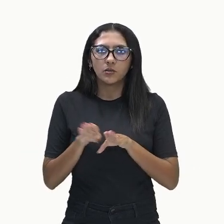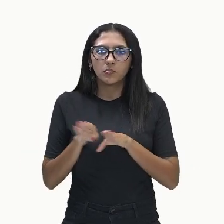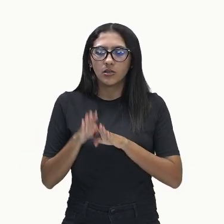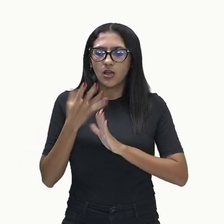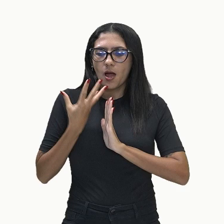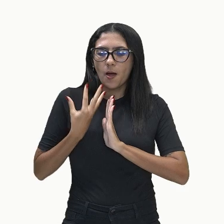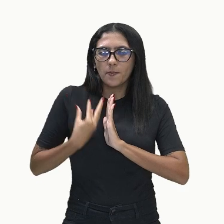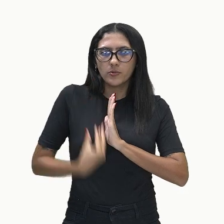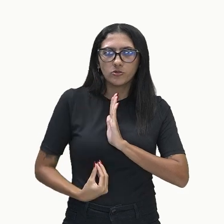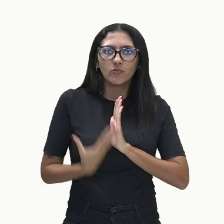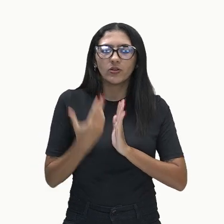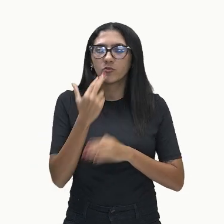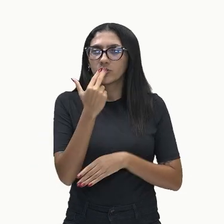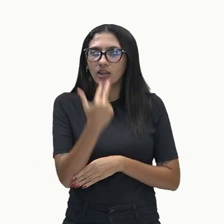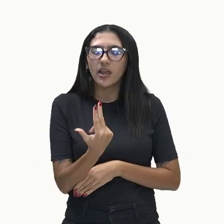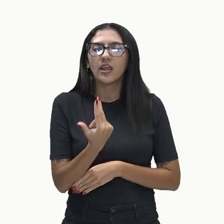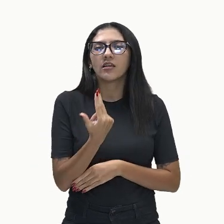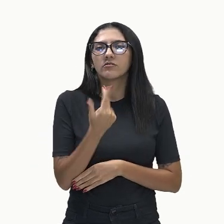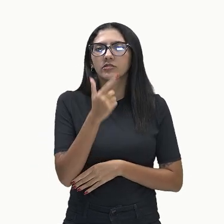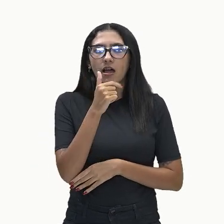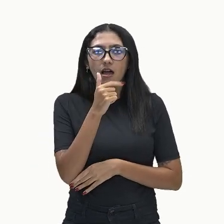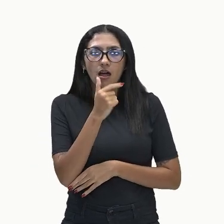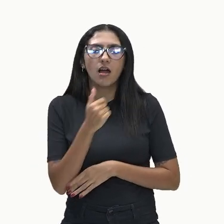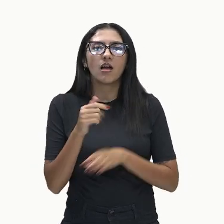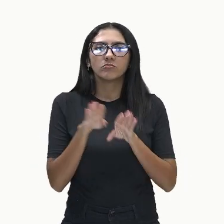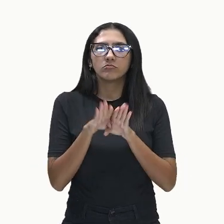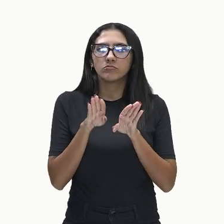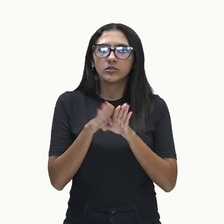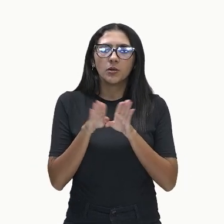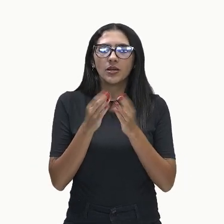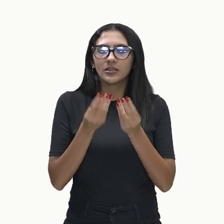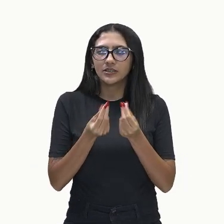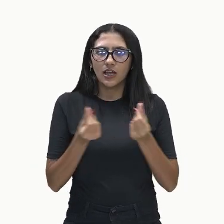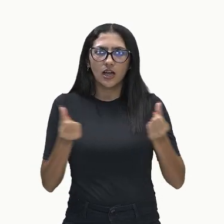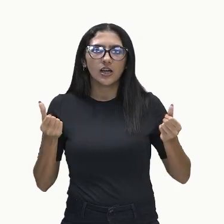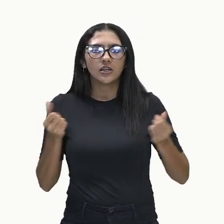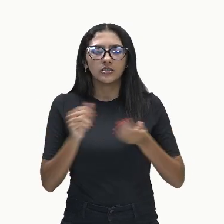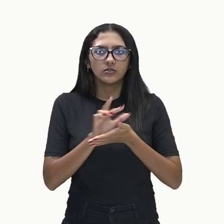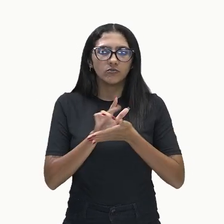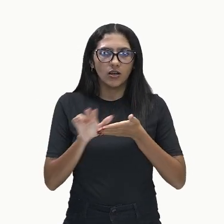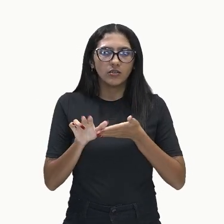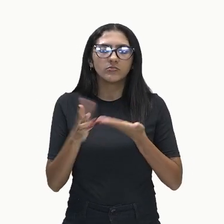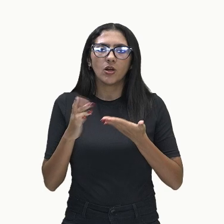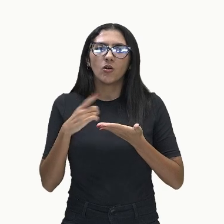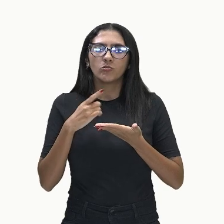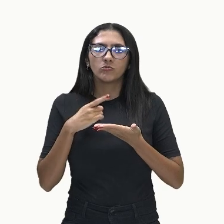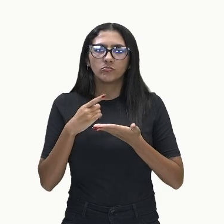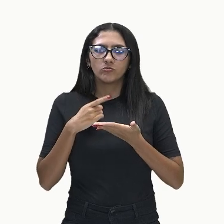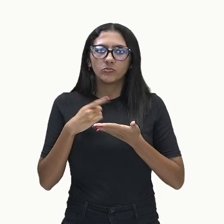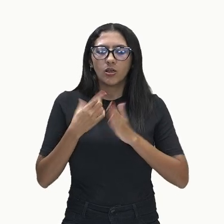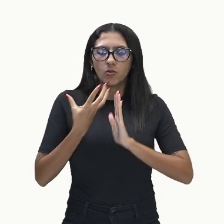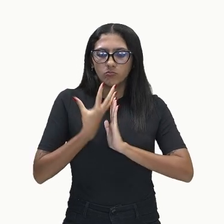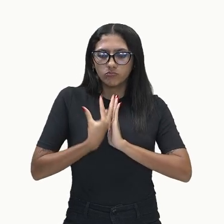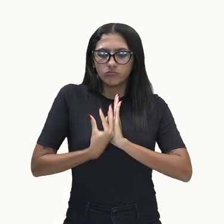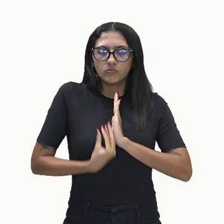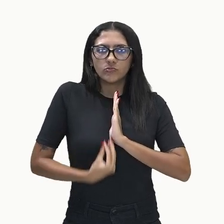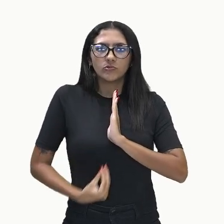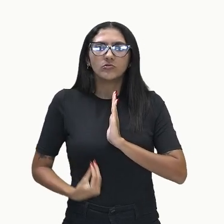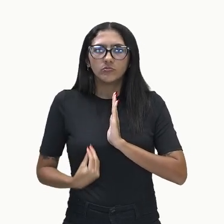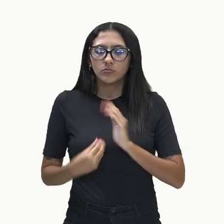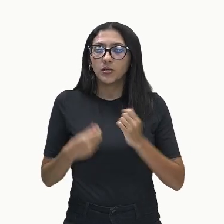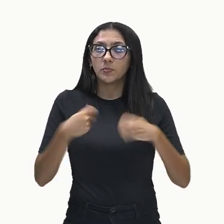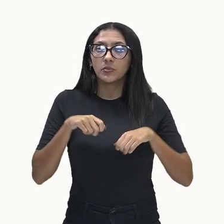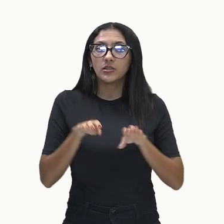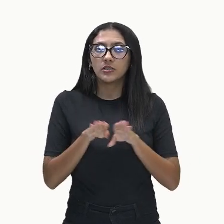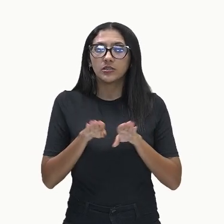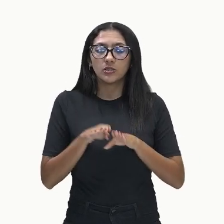água, reter os nutrientes, reter os sais. Então, ele vai reabsorver o que ele ainda